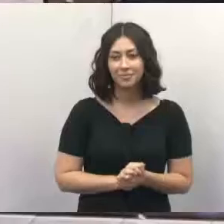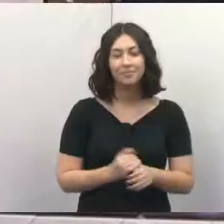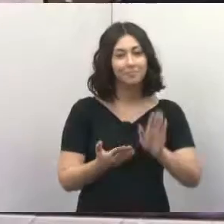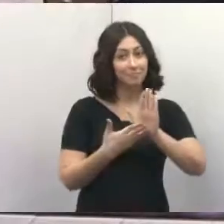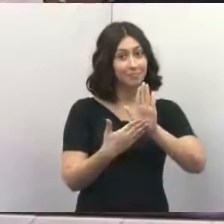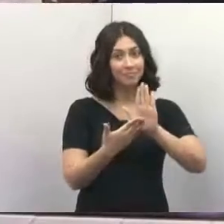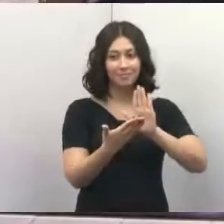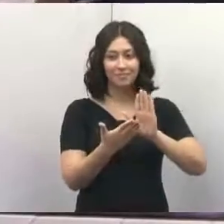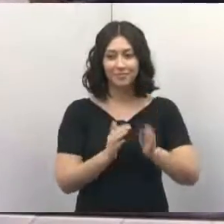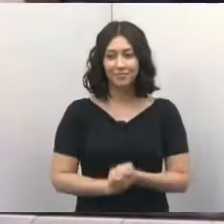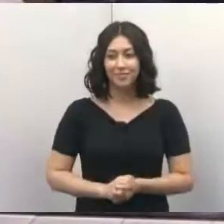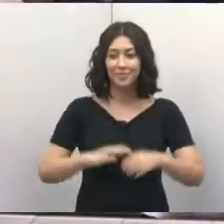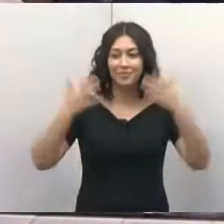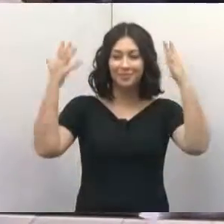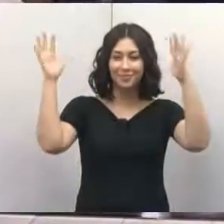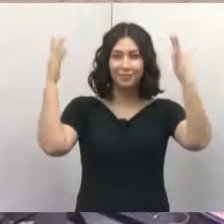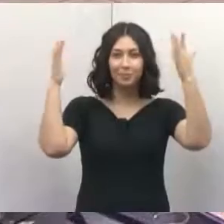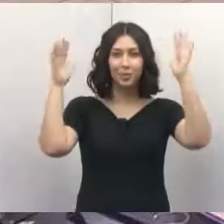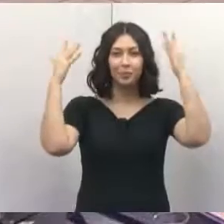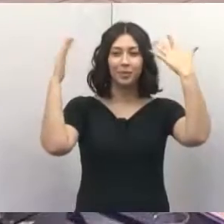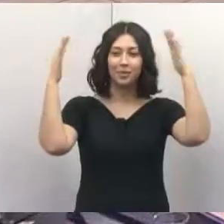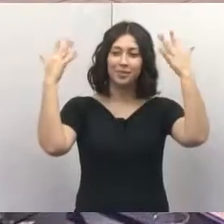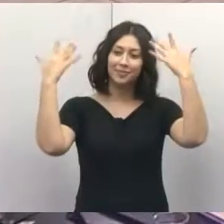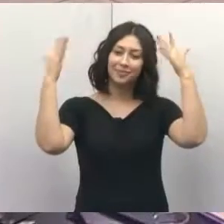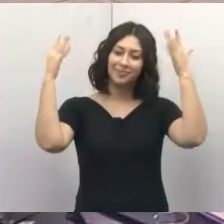Proposta, vereador.